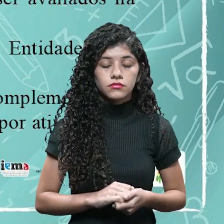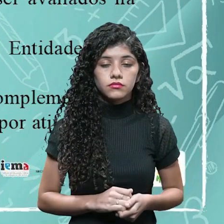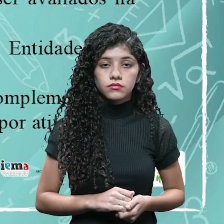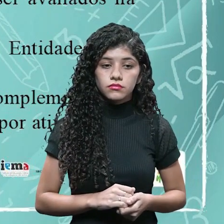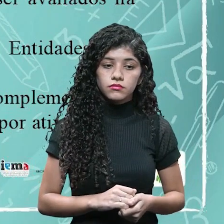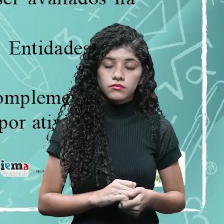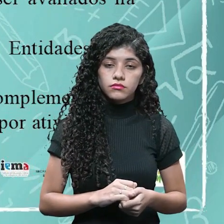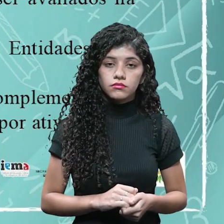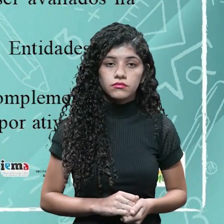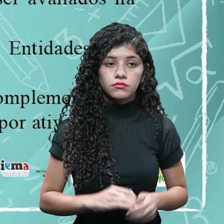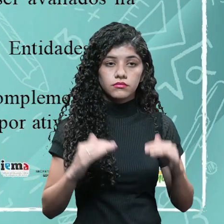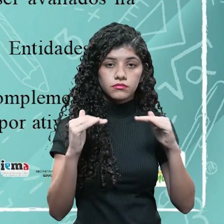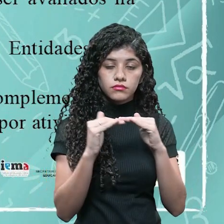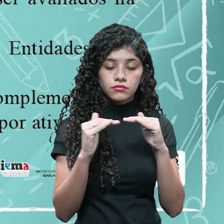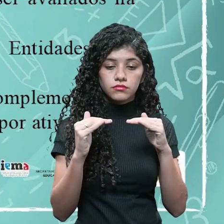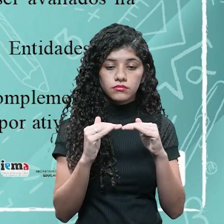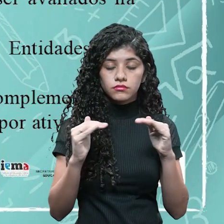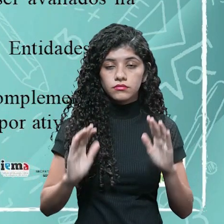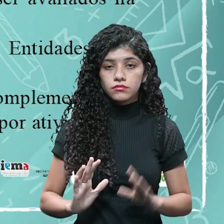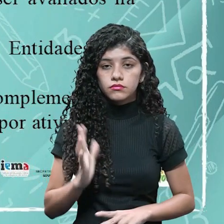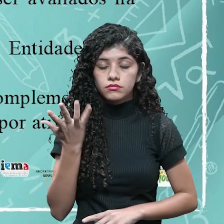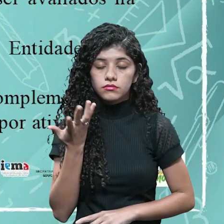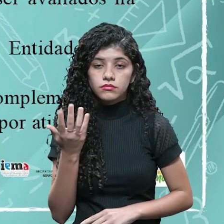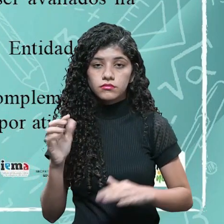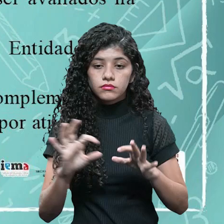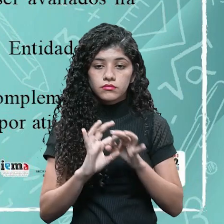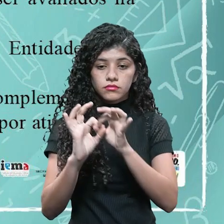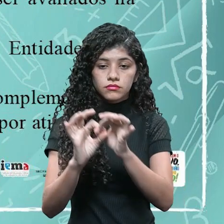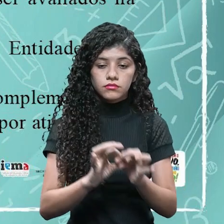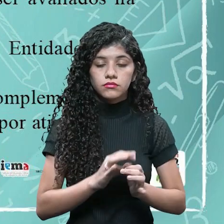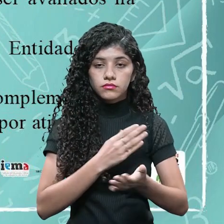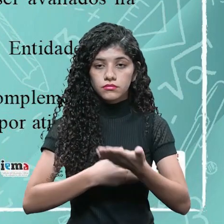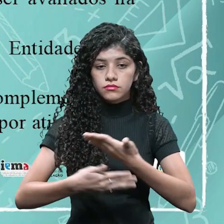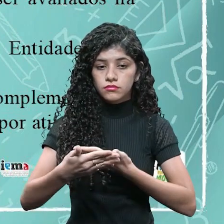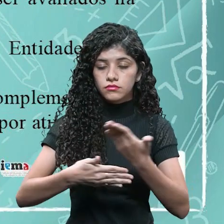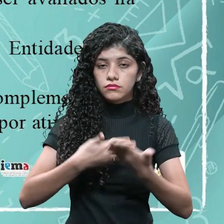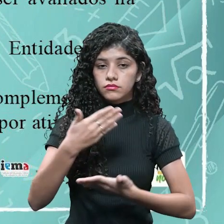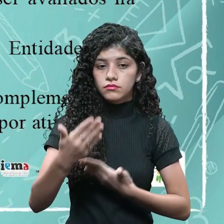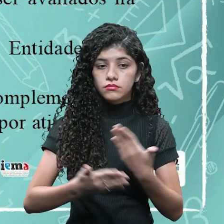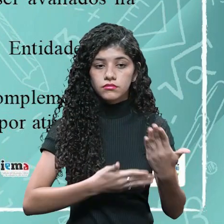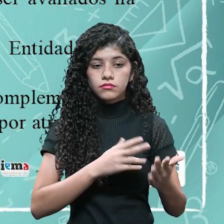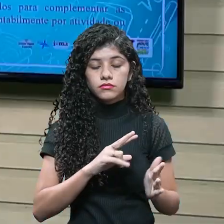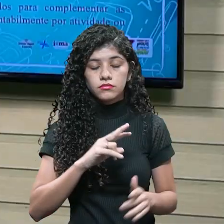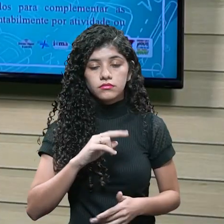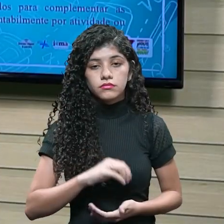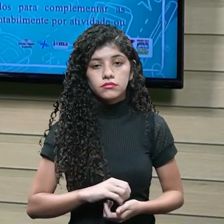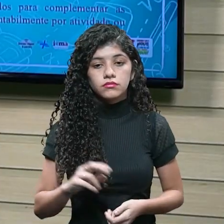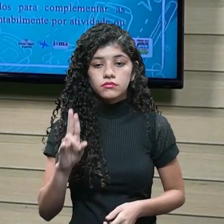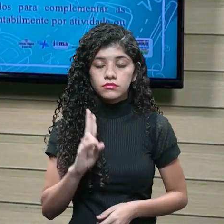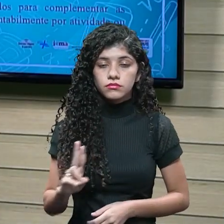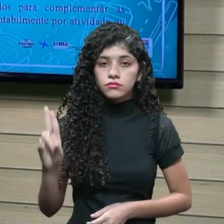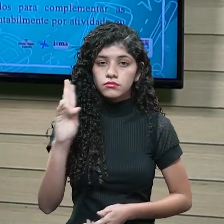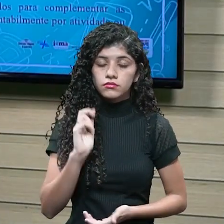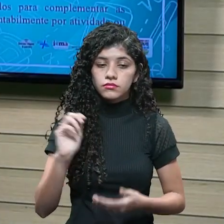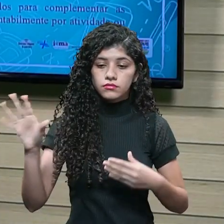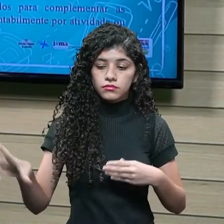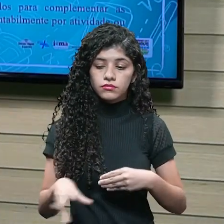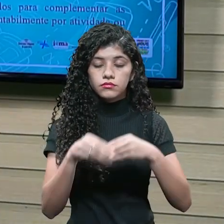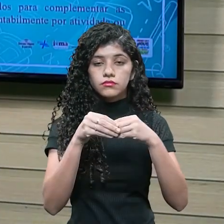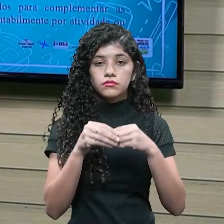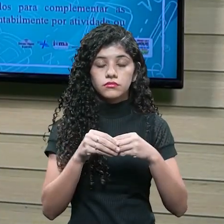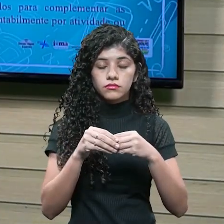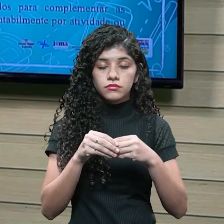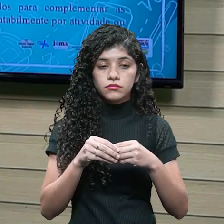ser apropriado contabilmente por atividade ou negócio que estiver relacionado. A mesma coisa, se o recurso foi aplicado